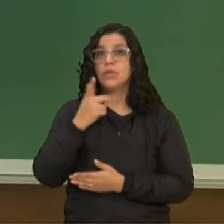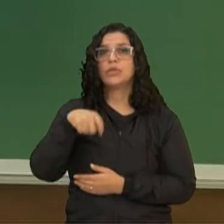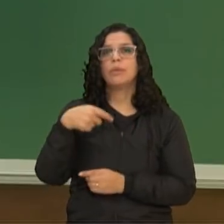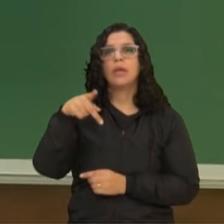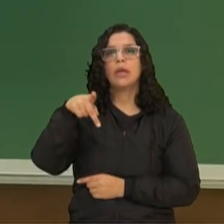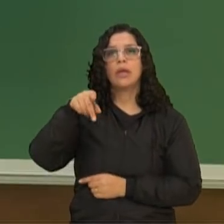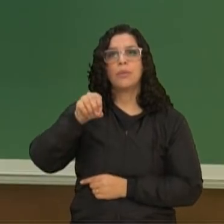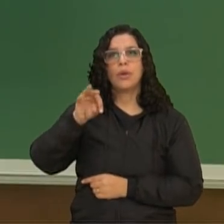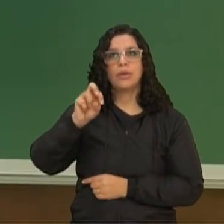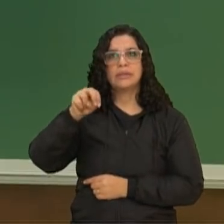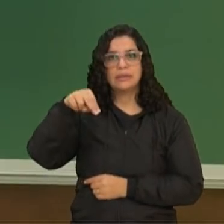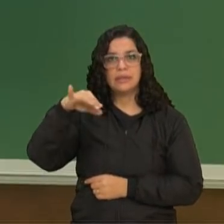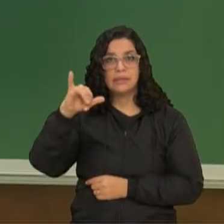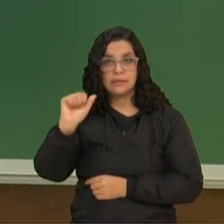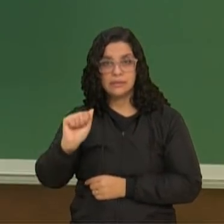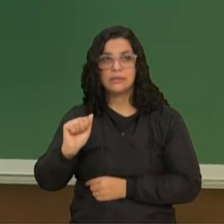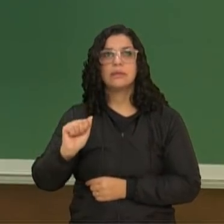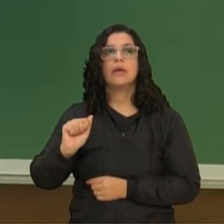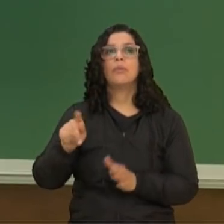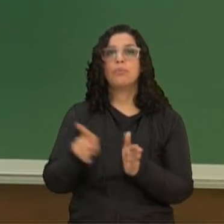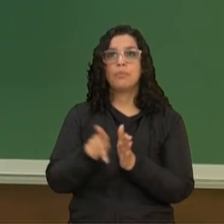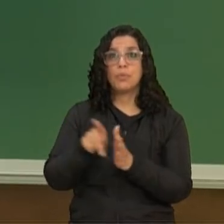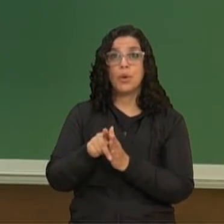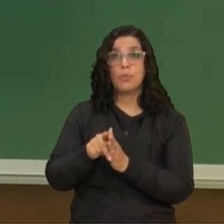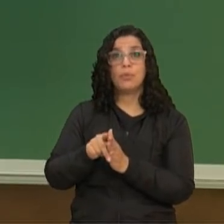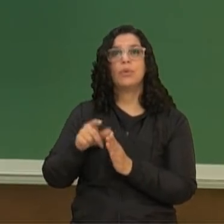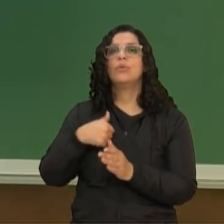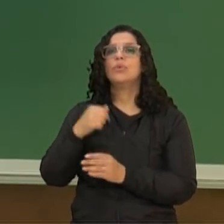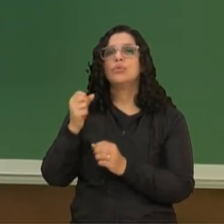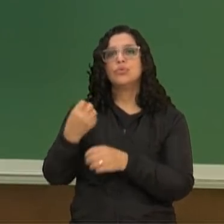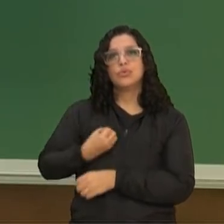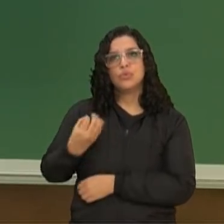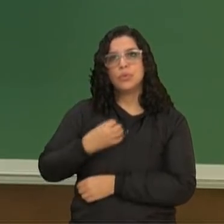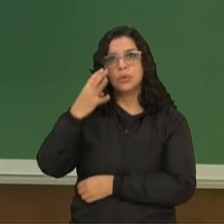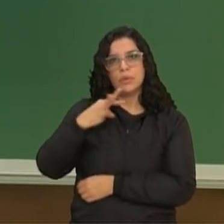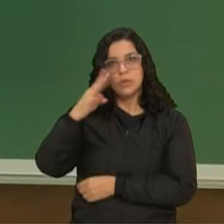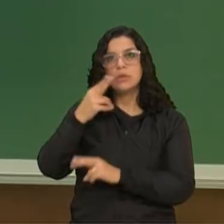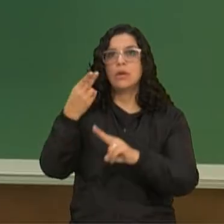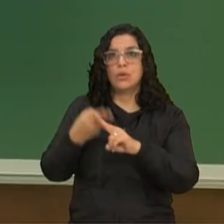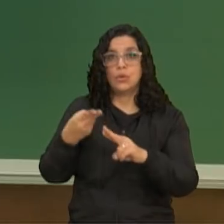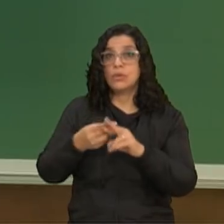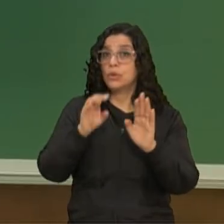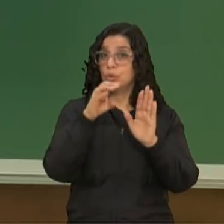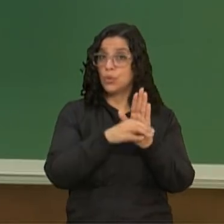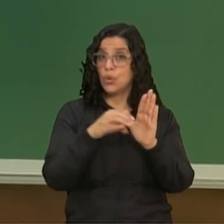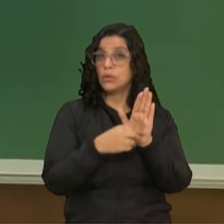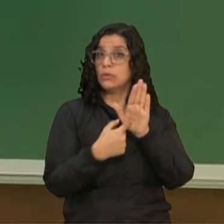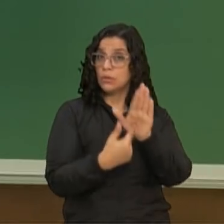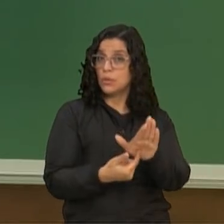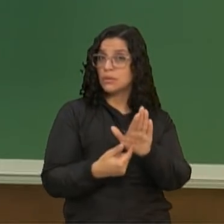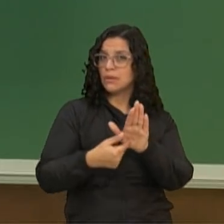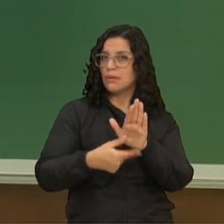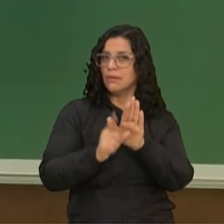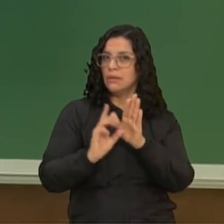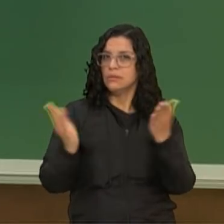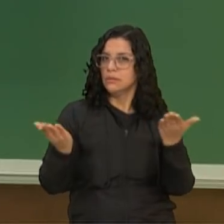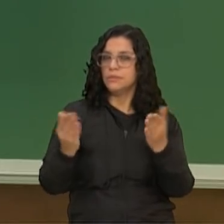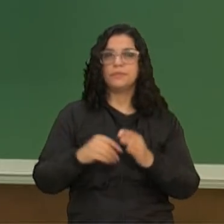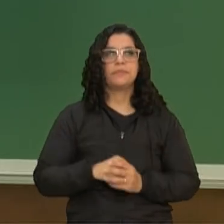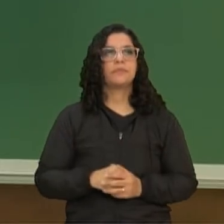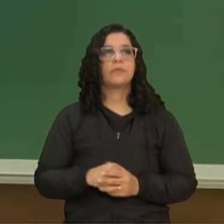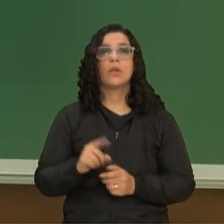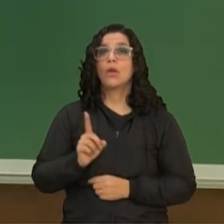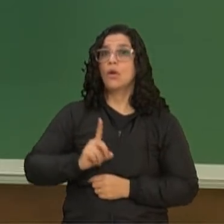vai continuar a trabalhar a potência na unidade imaginária, usando esse conceito que a gente acabou de ver. Por exemplo,